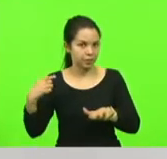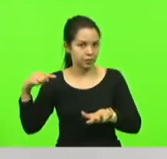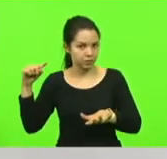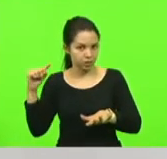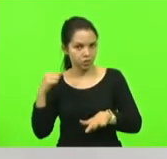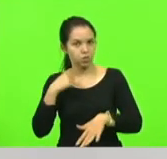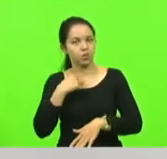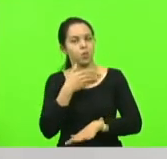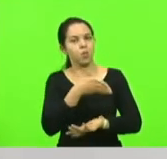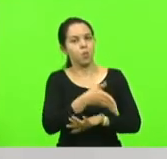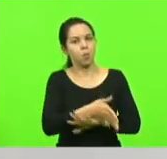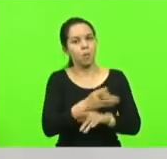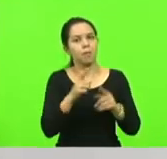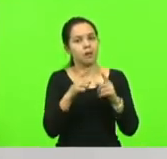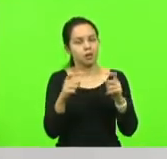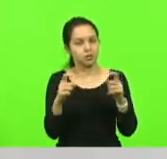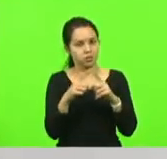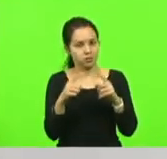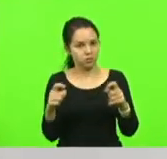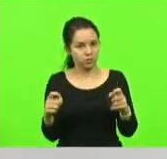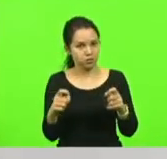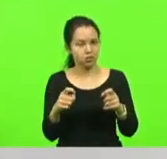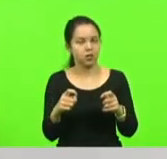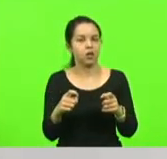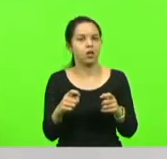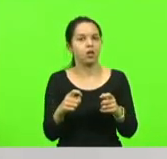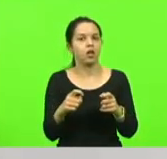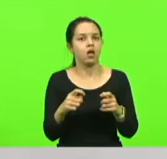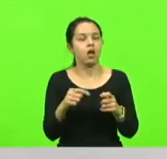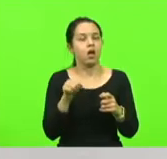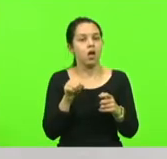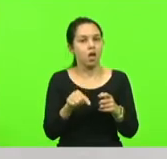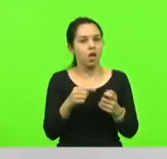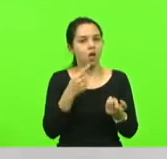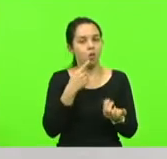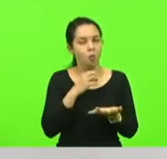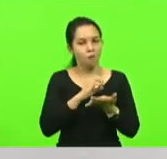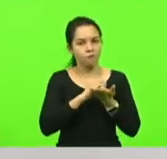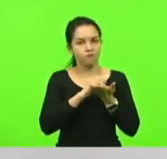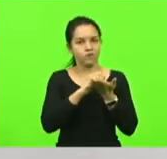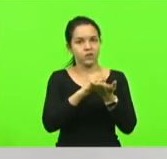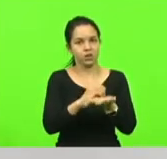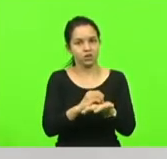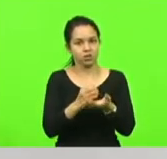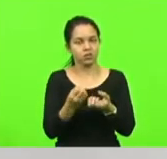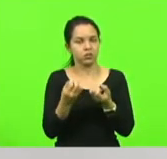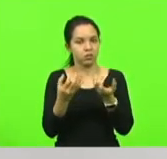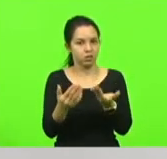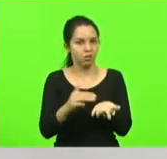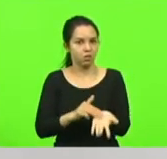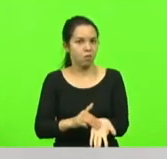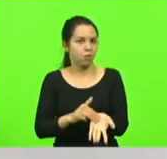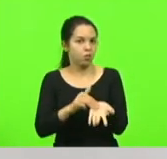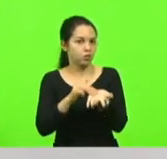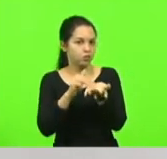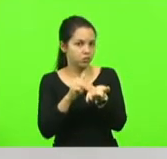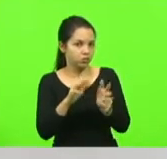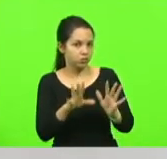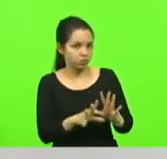Brasília, e entre uma das pautas foi entregar um ofício com essa moção em